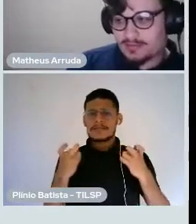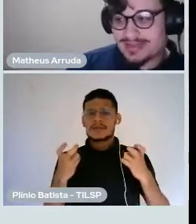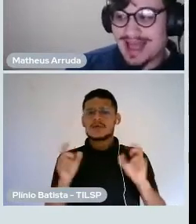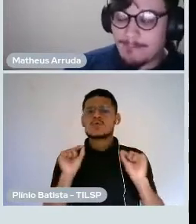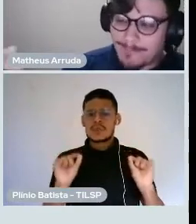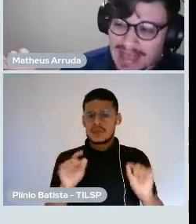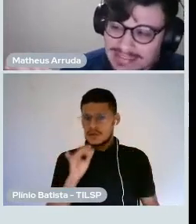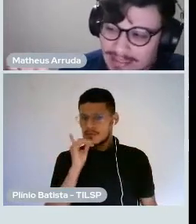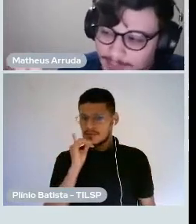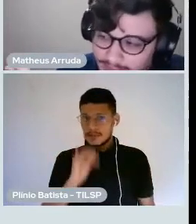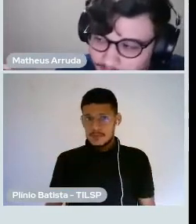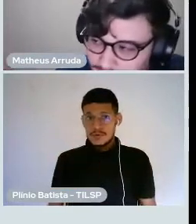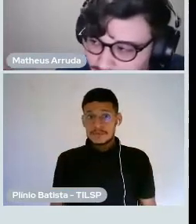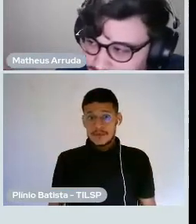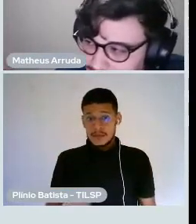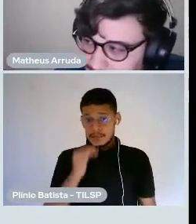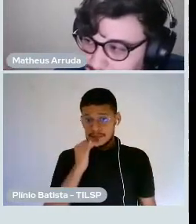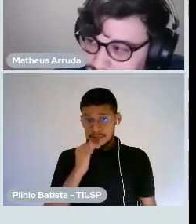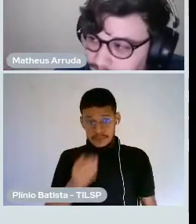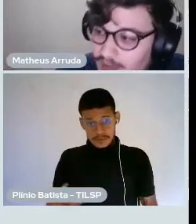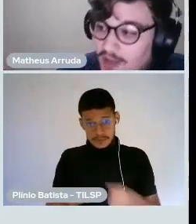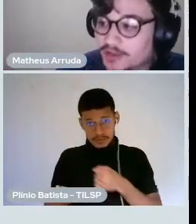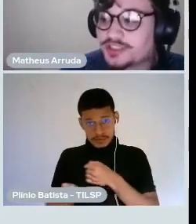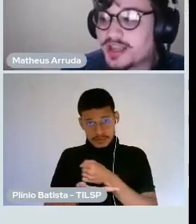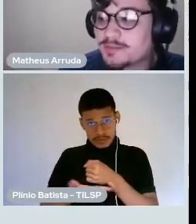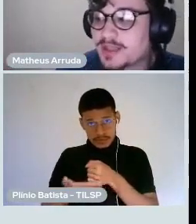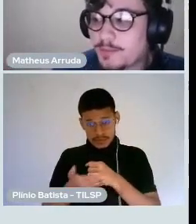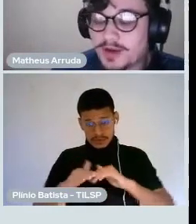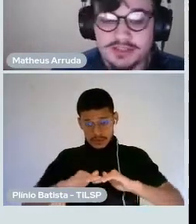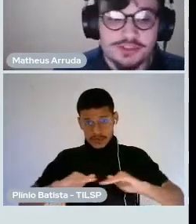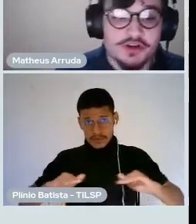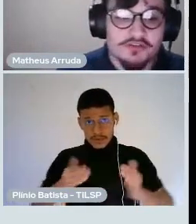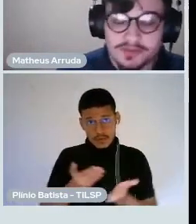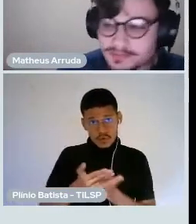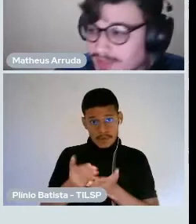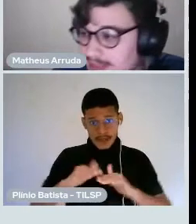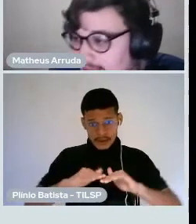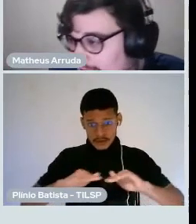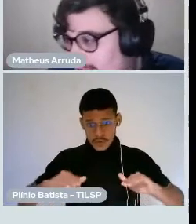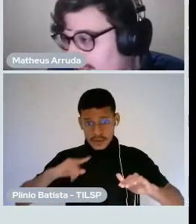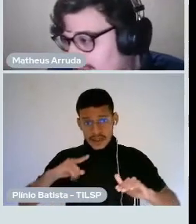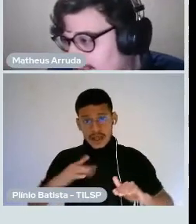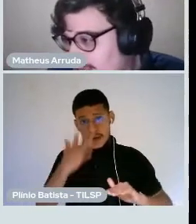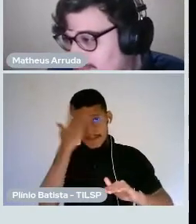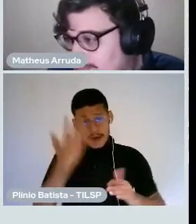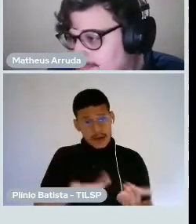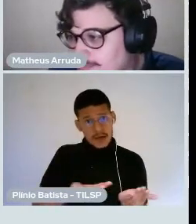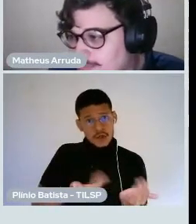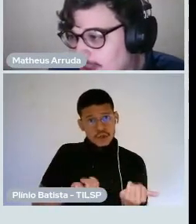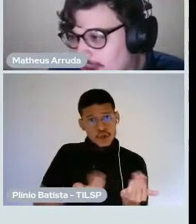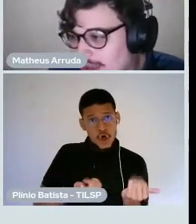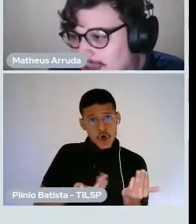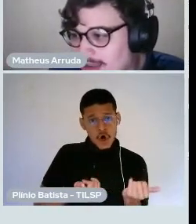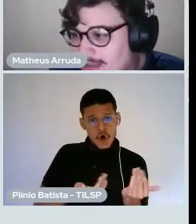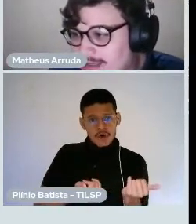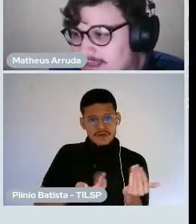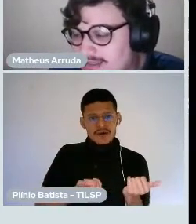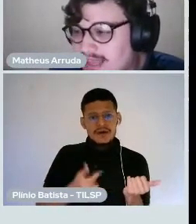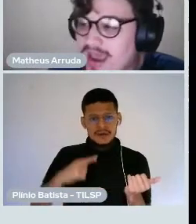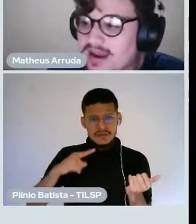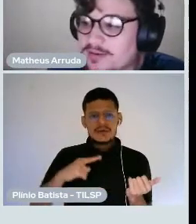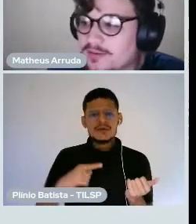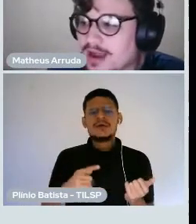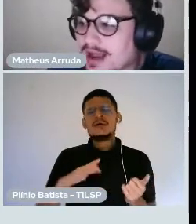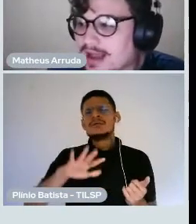é? Na base da pirâmide ali, nós temos a população jovem, que eu marquei